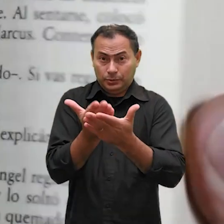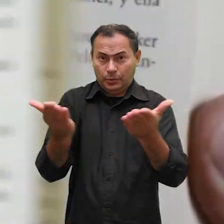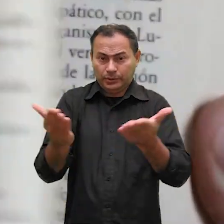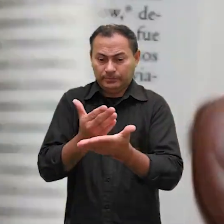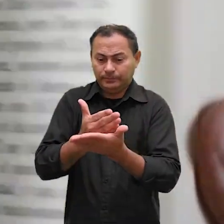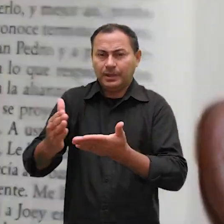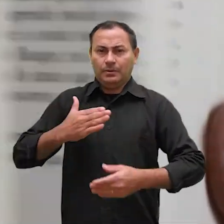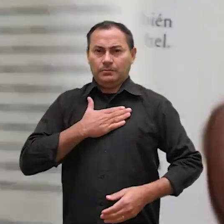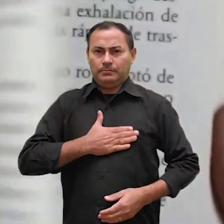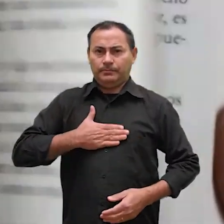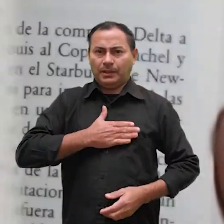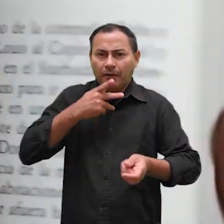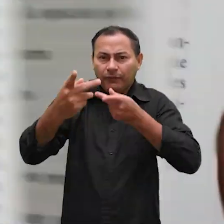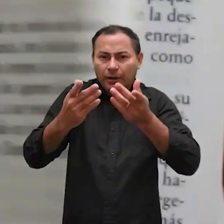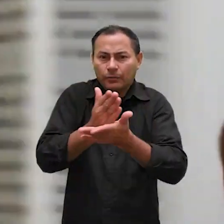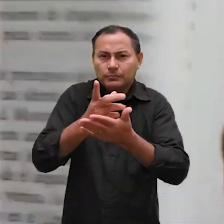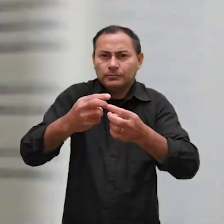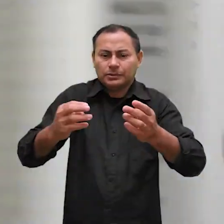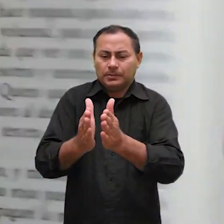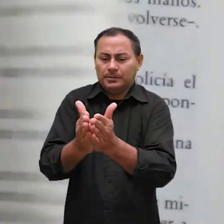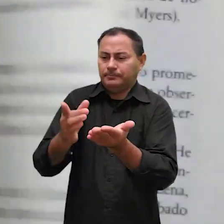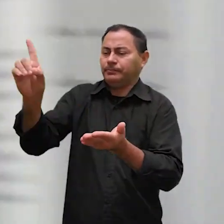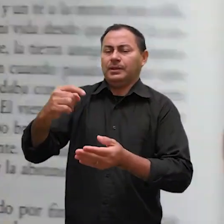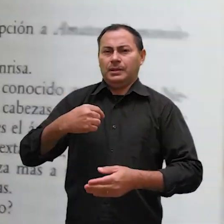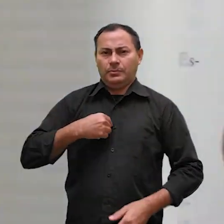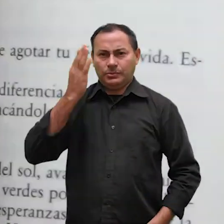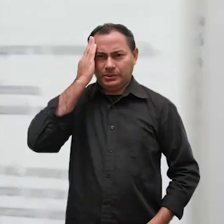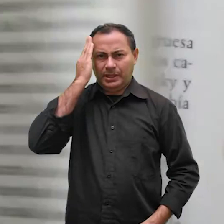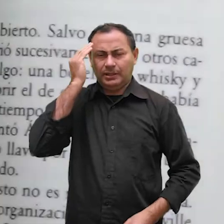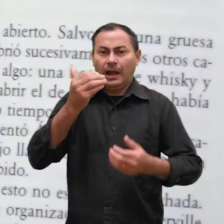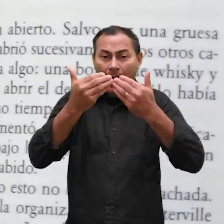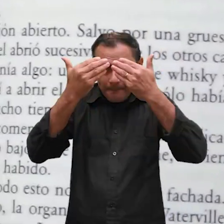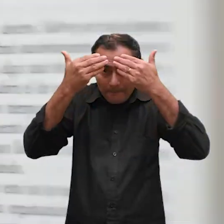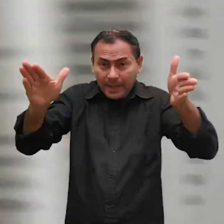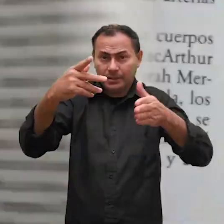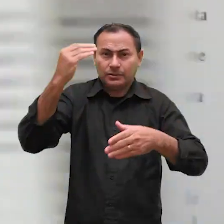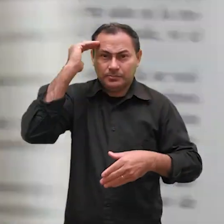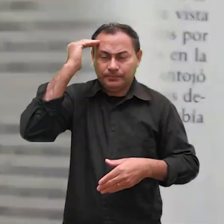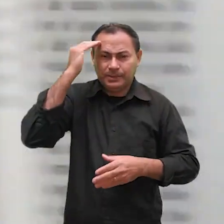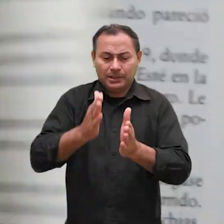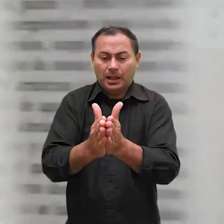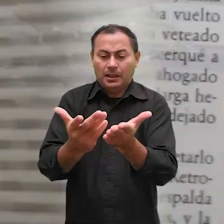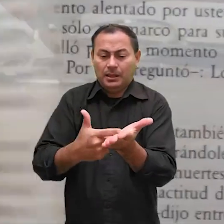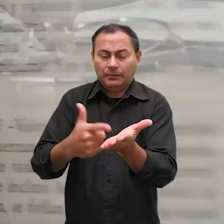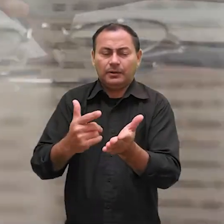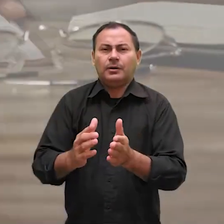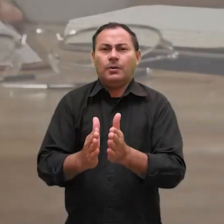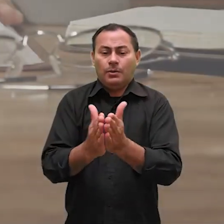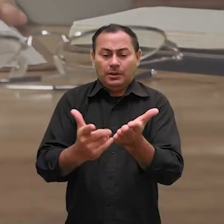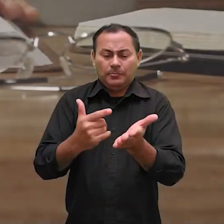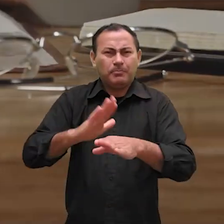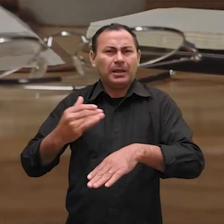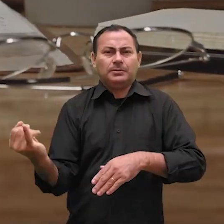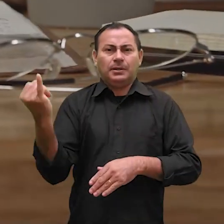No estudo de hoje, inicialmente, eu gostaria de dizer algumas coisas sobre a Bíblia, que eu sei vão abrir seu entendimento sobre este livro, o